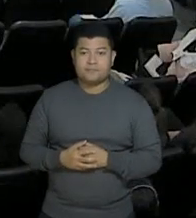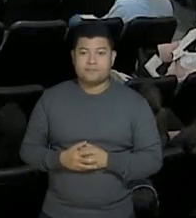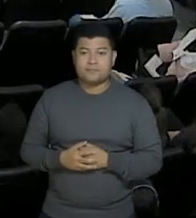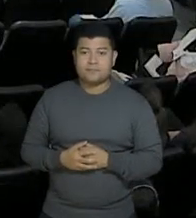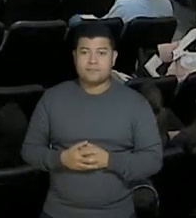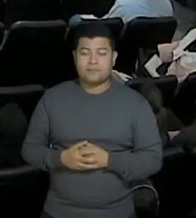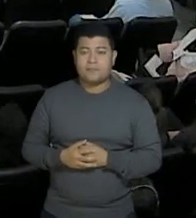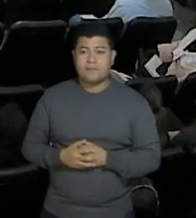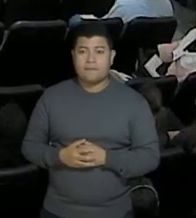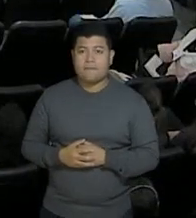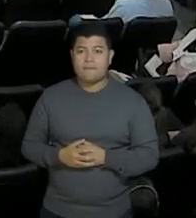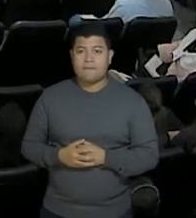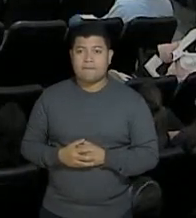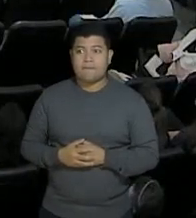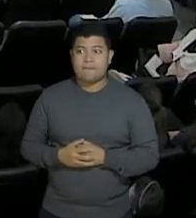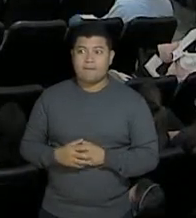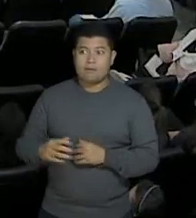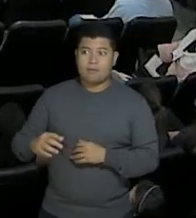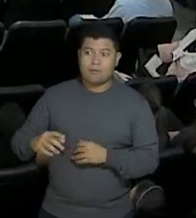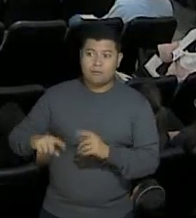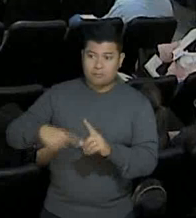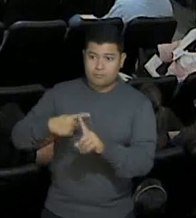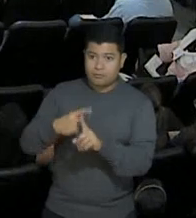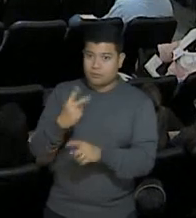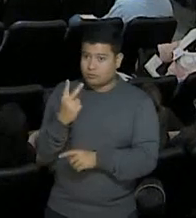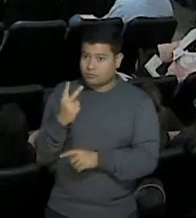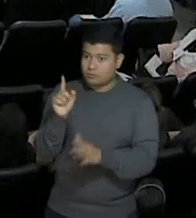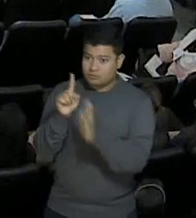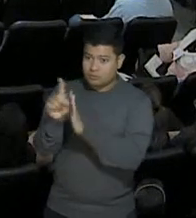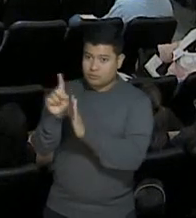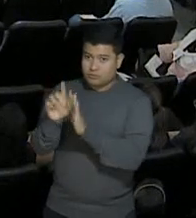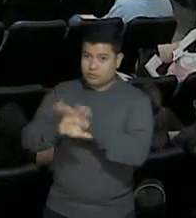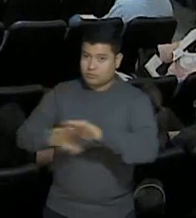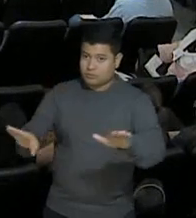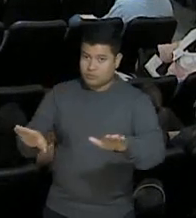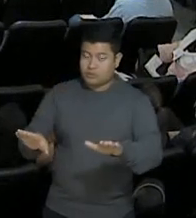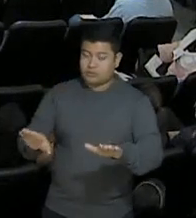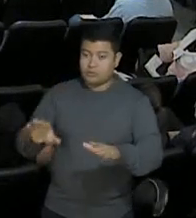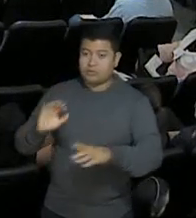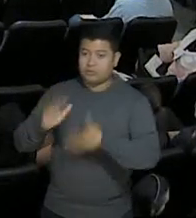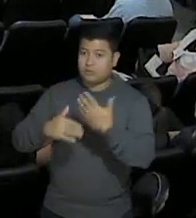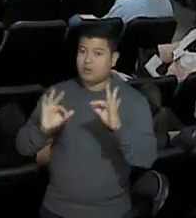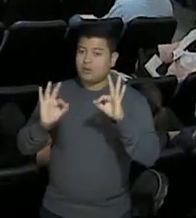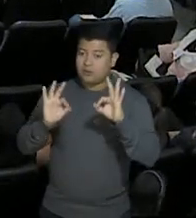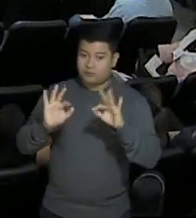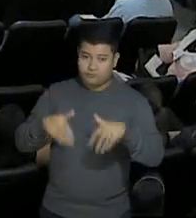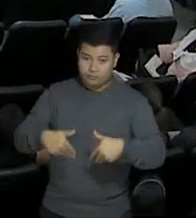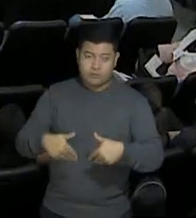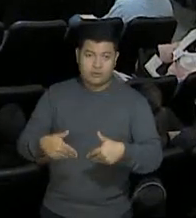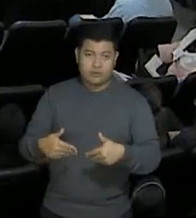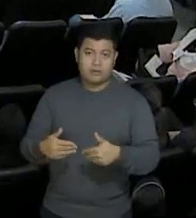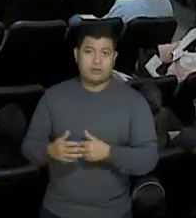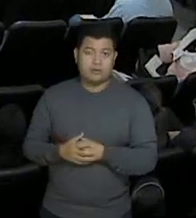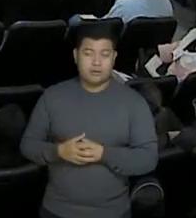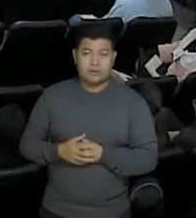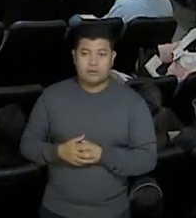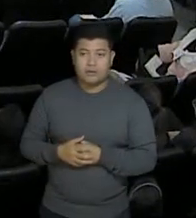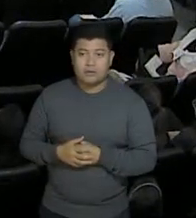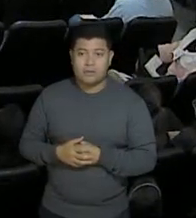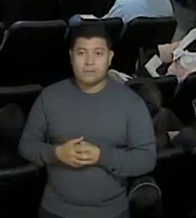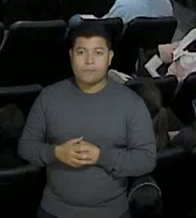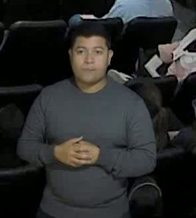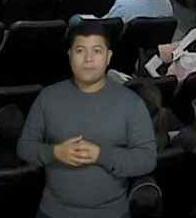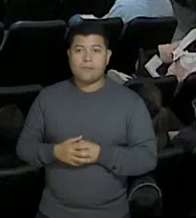Só teremos mais 2 perguntas e vamos passar para o próximo palestrante, tá, gente? Não, vamos abrir para... É que tem o